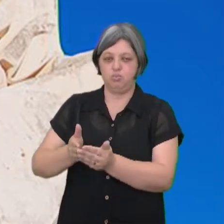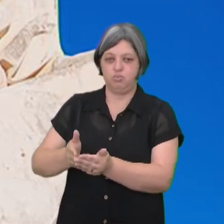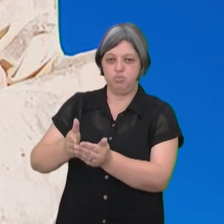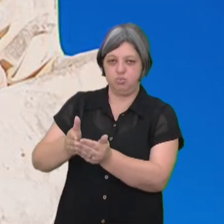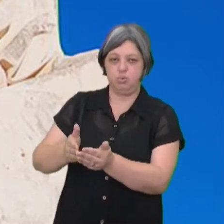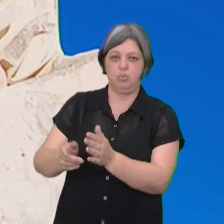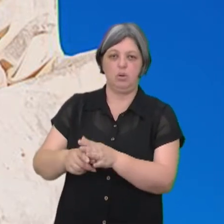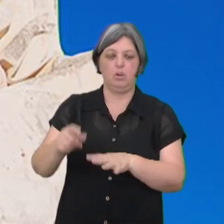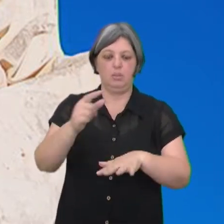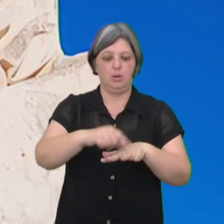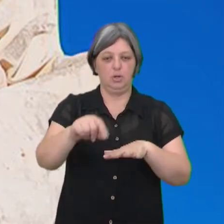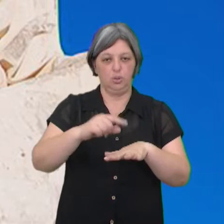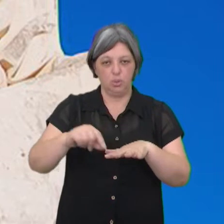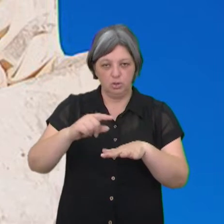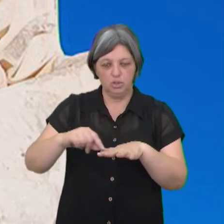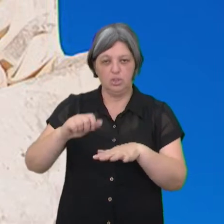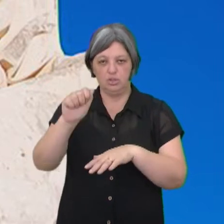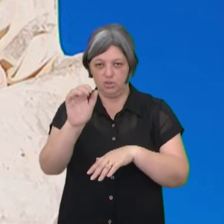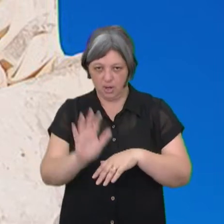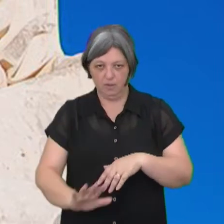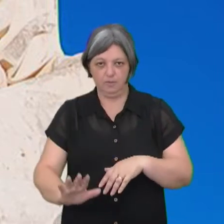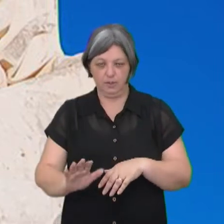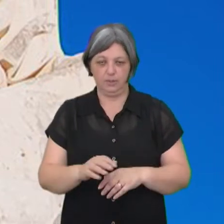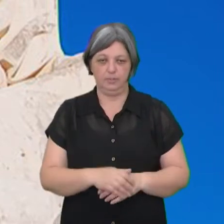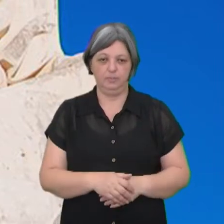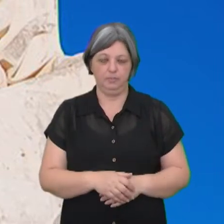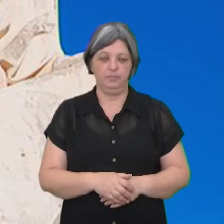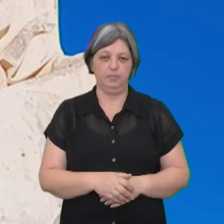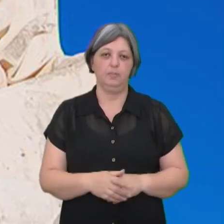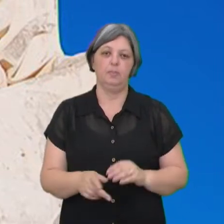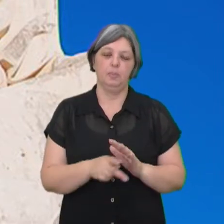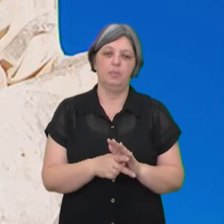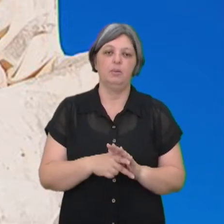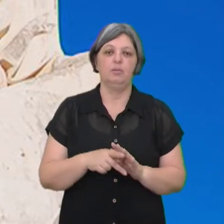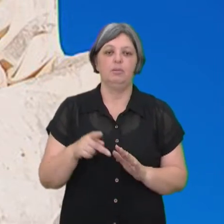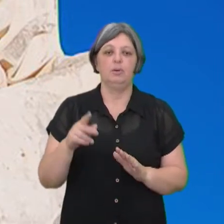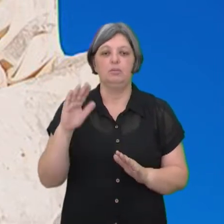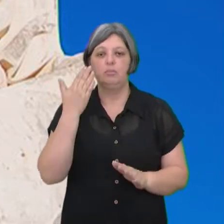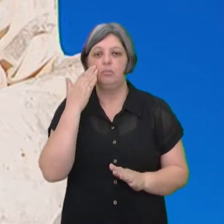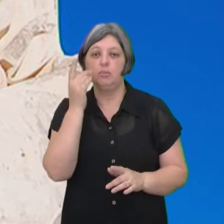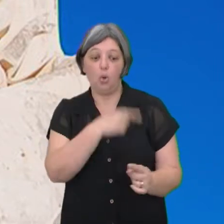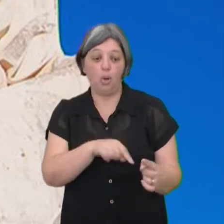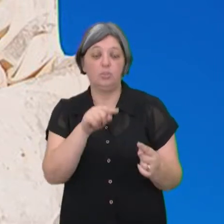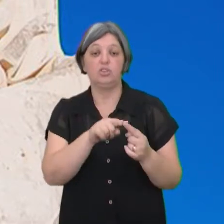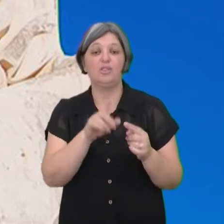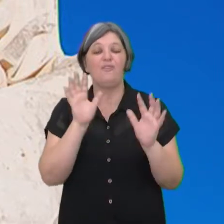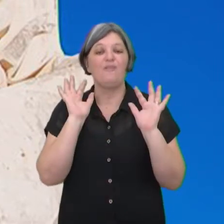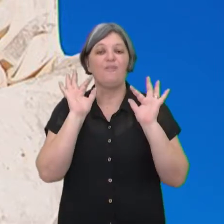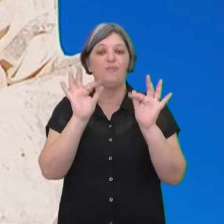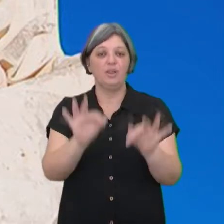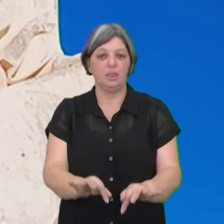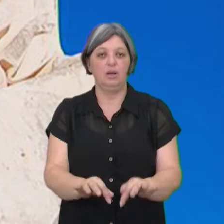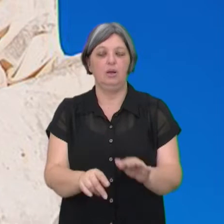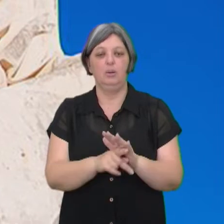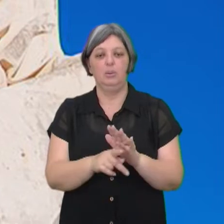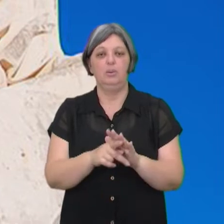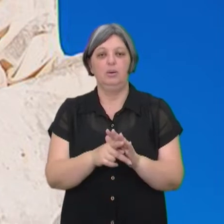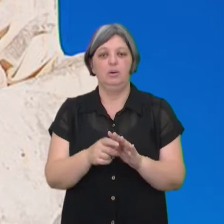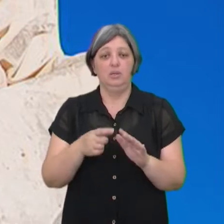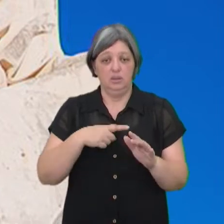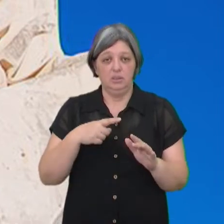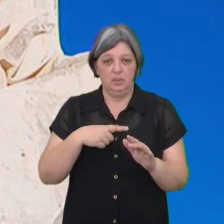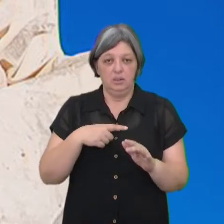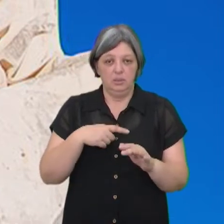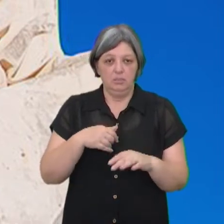continente africano, com o intuito mesmo, né, de encontrar o final desse continente e para ver se